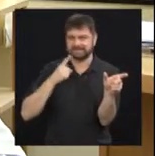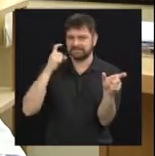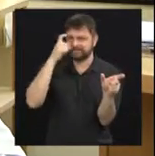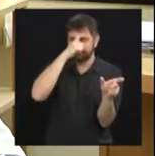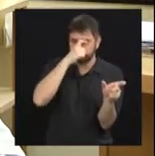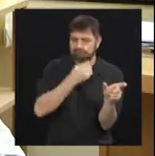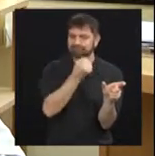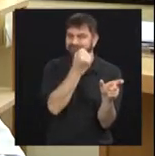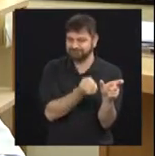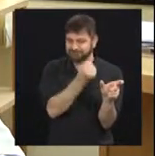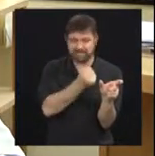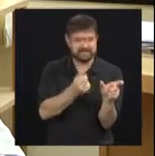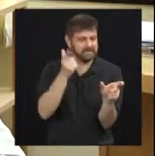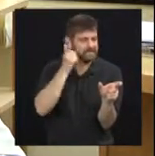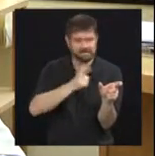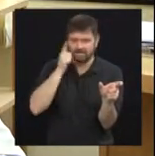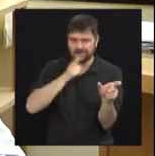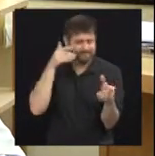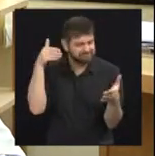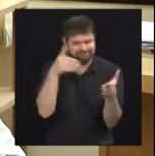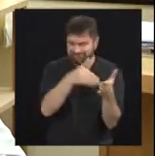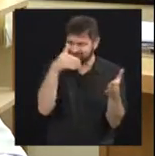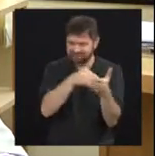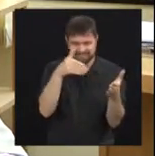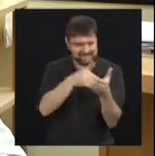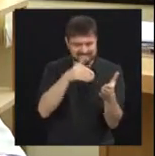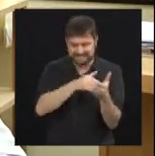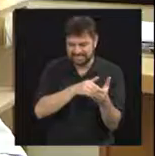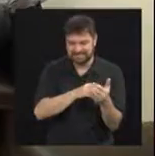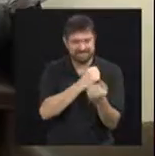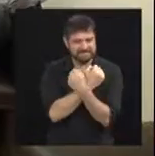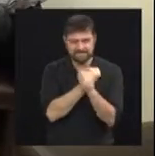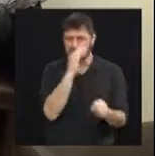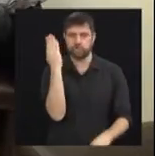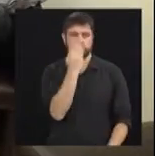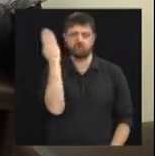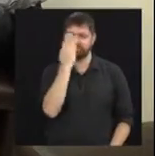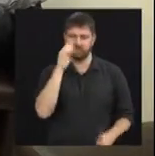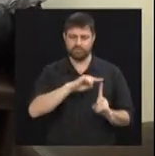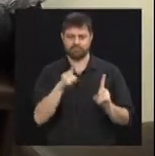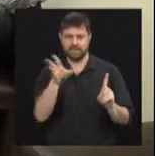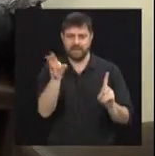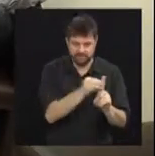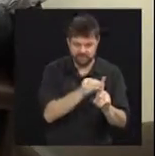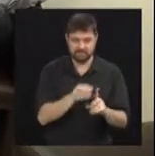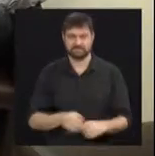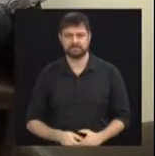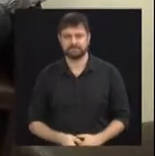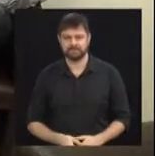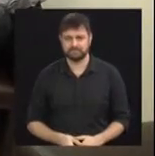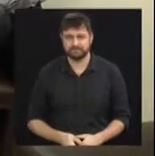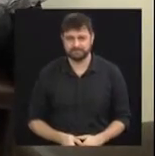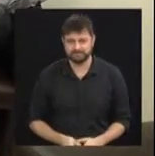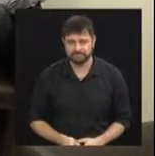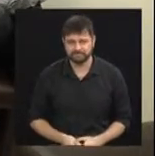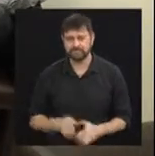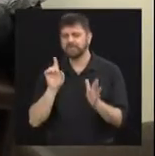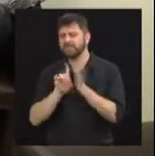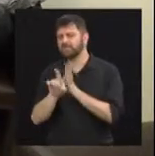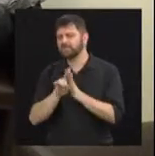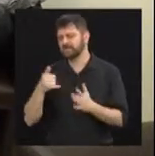a uma alteração que impediria de forma definitiva a gravidez. Ok. Doutora, a próxima pergunta é: como